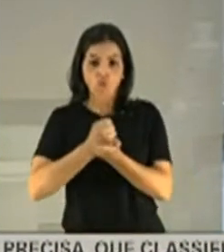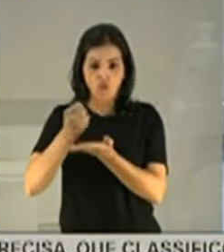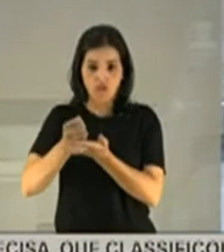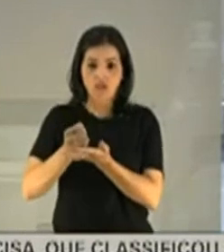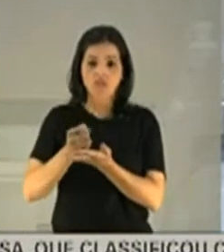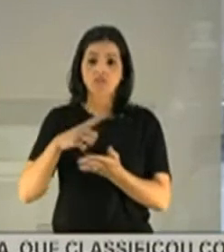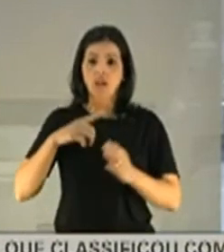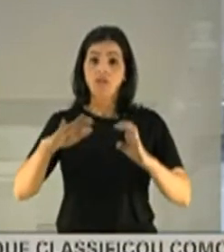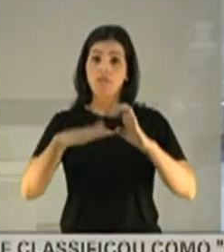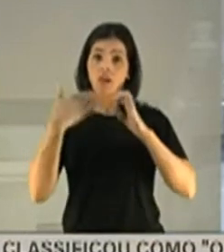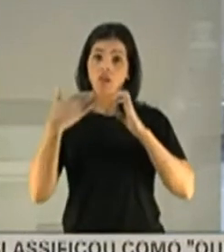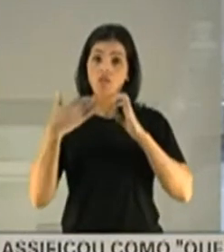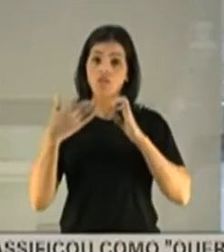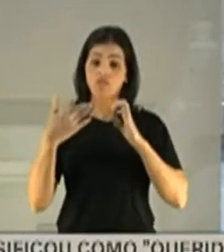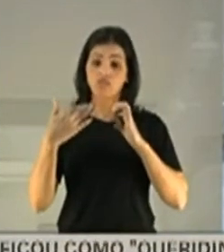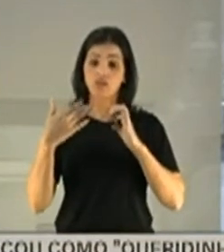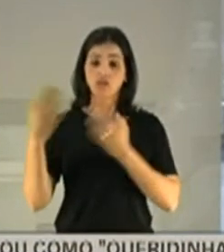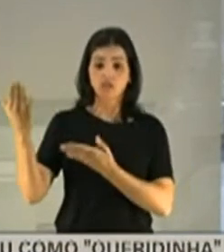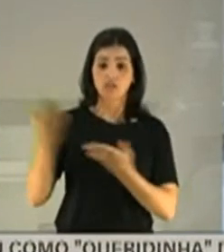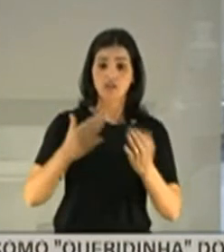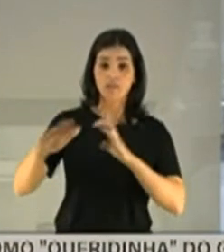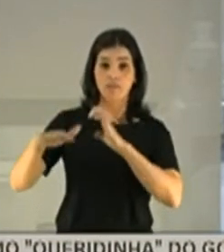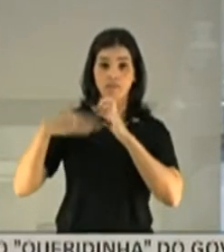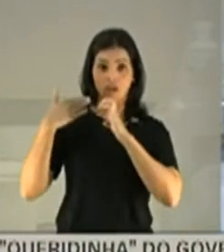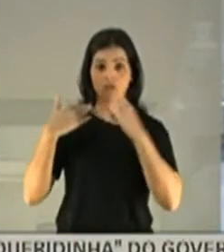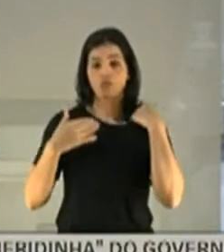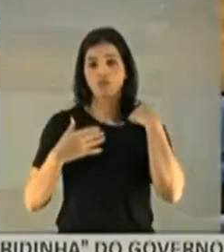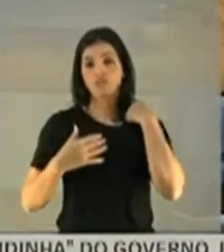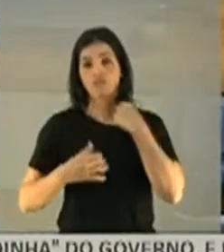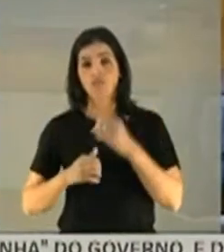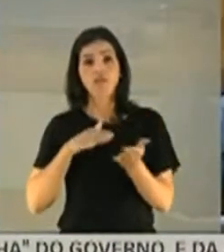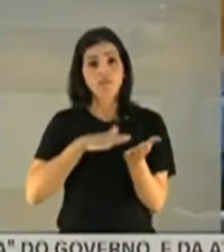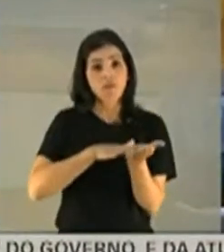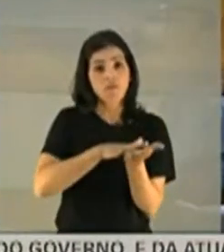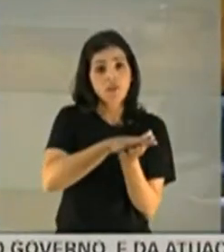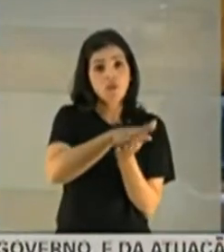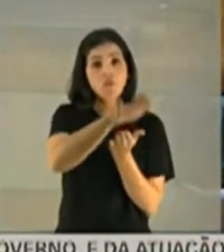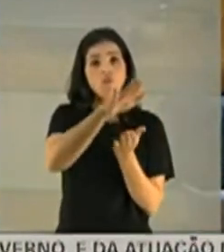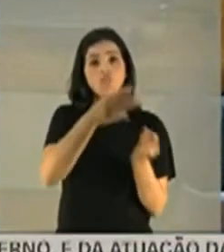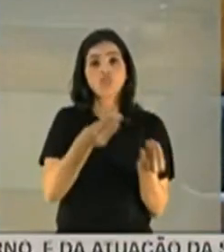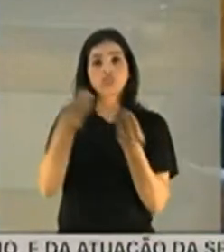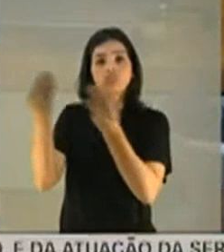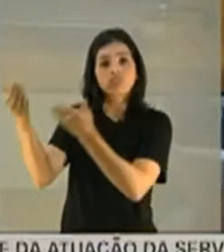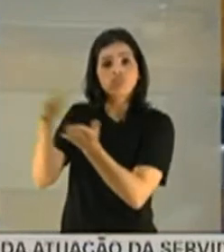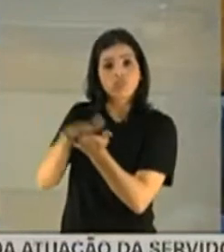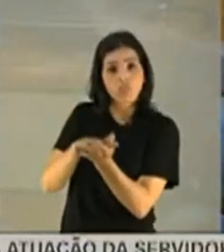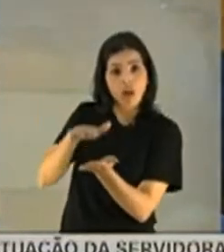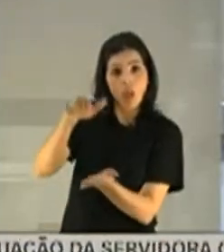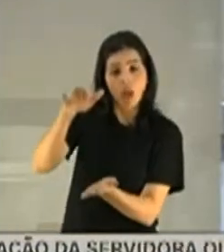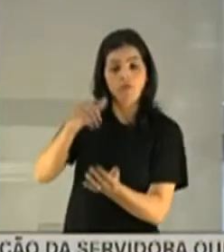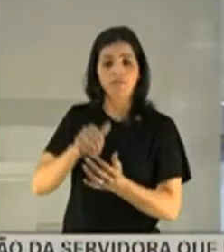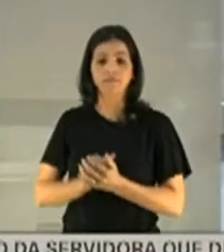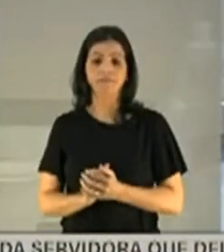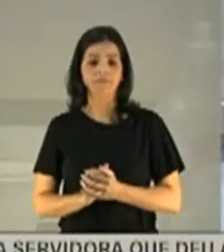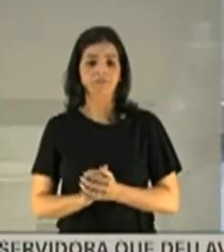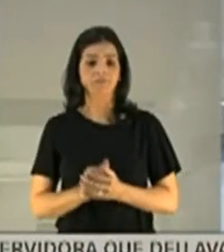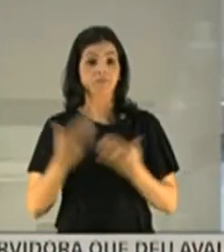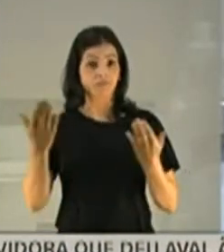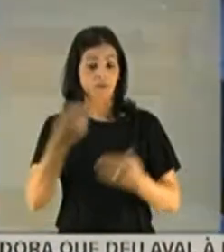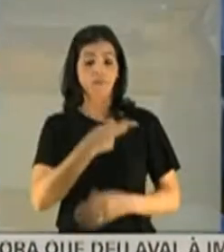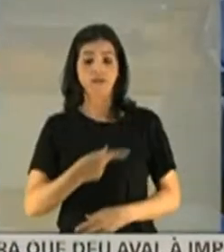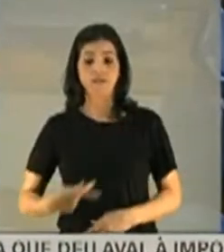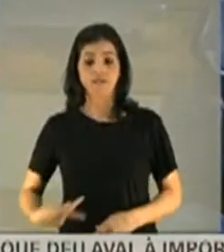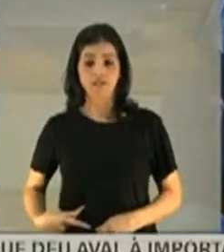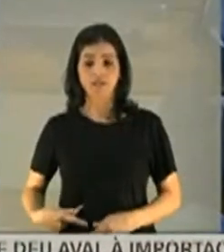presidente. Por e-mail. A gente recebe por e-mail. Aí imprimiu e entregou. Tá. Então, senhor